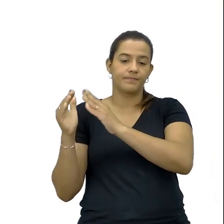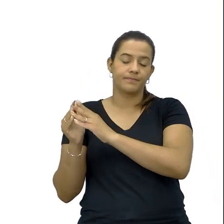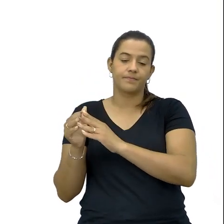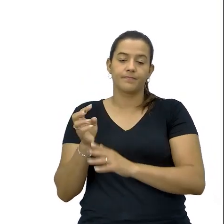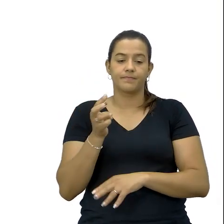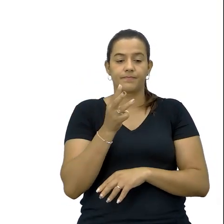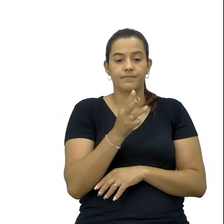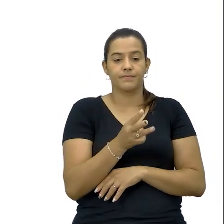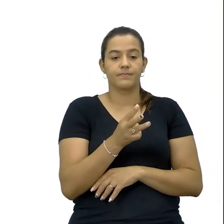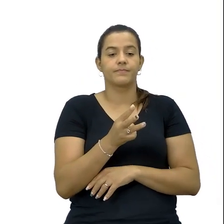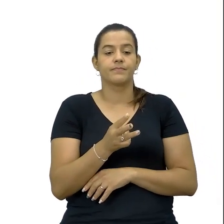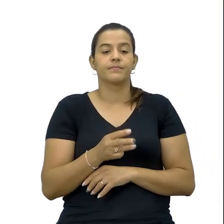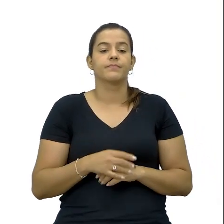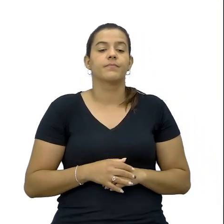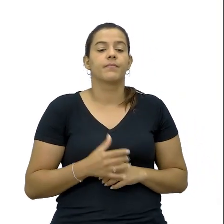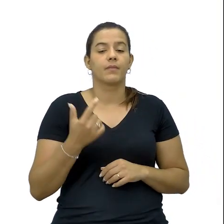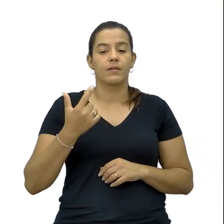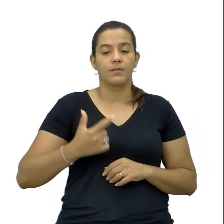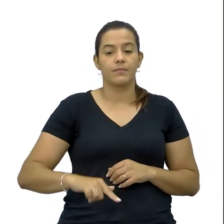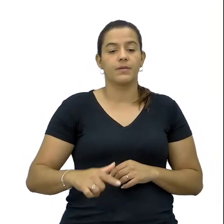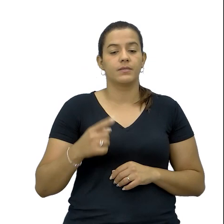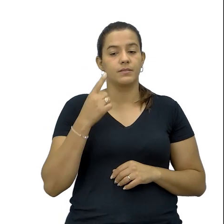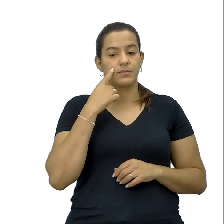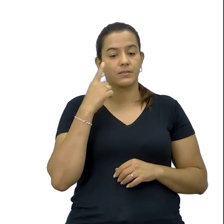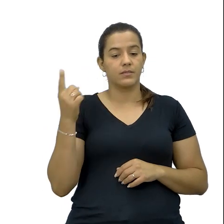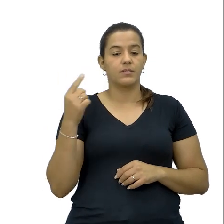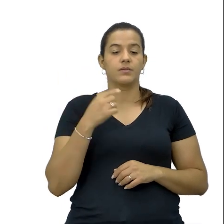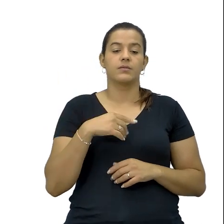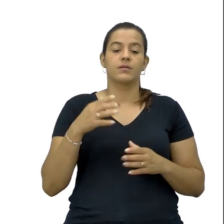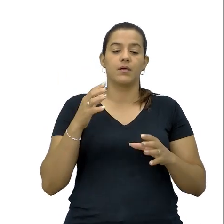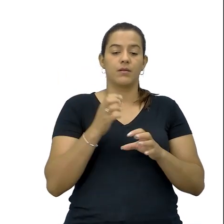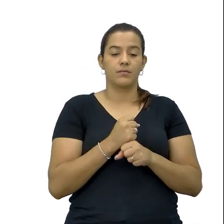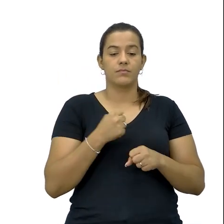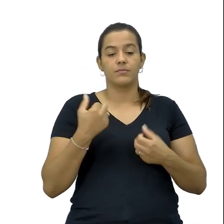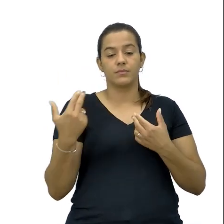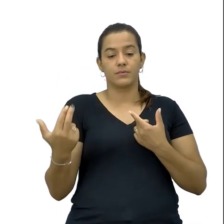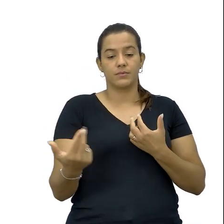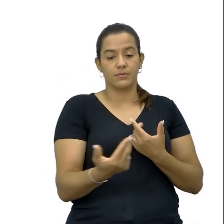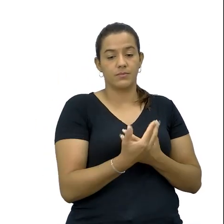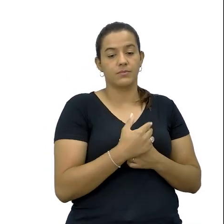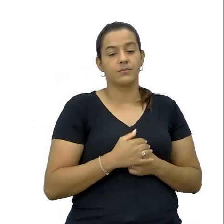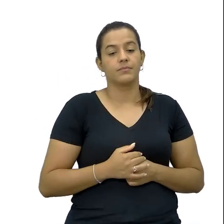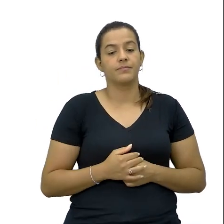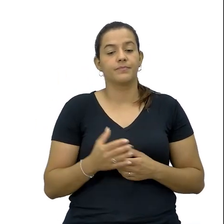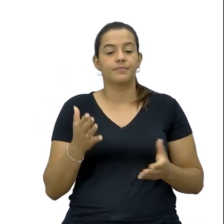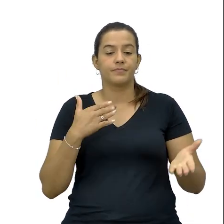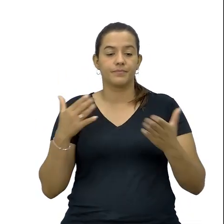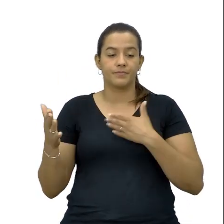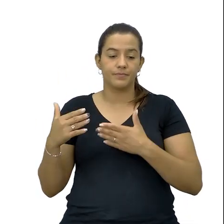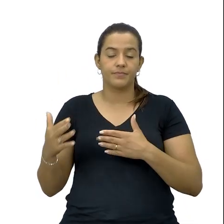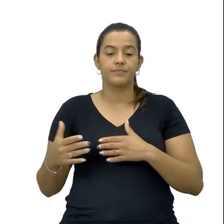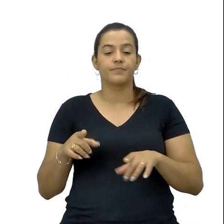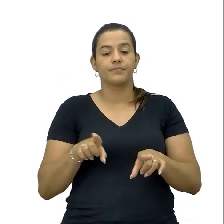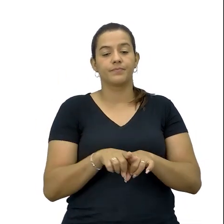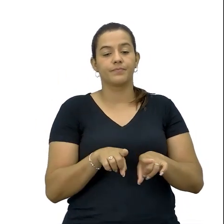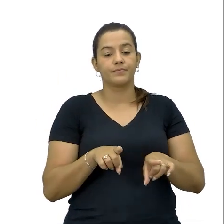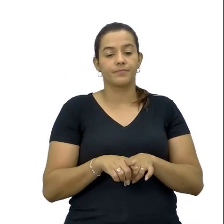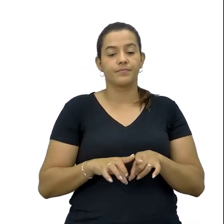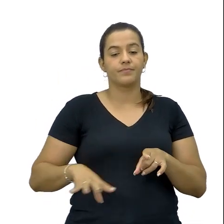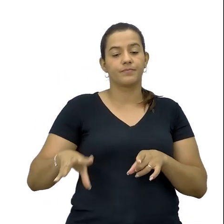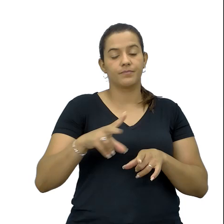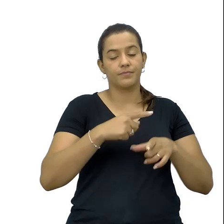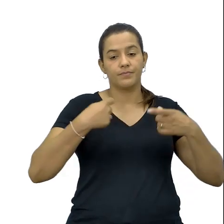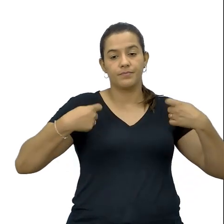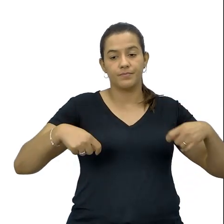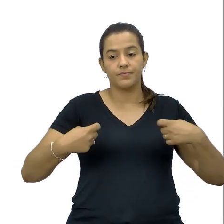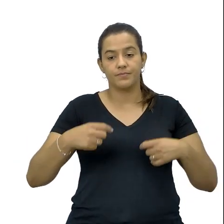Eu coloco mais elementos dentro do problema, mas são problemas parecidos. Quando eu levo para a discussão com os estudantes, eu preciso olhar,